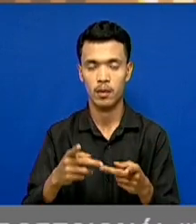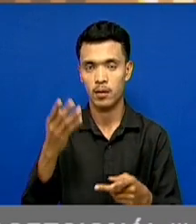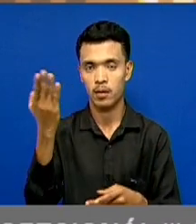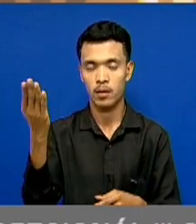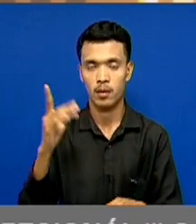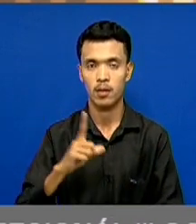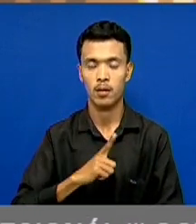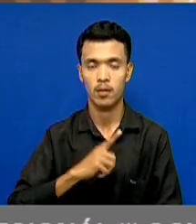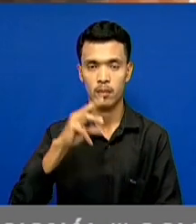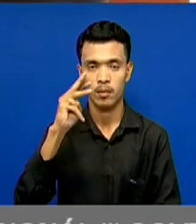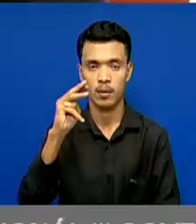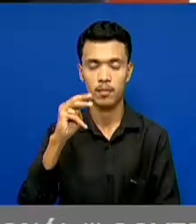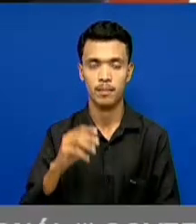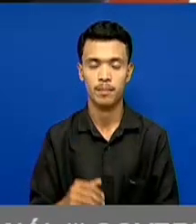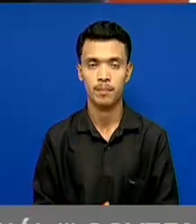Laute.